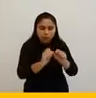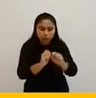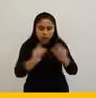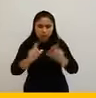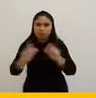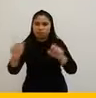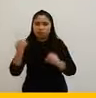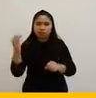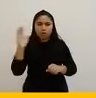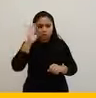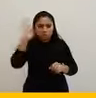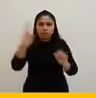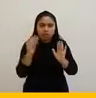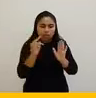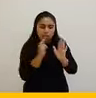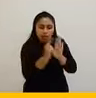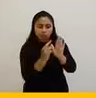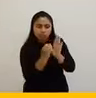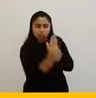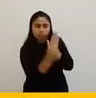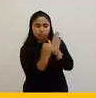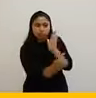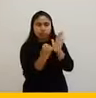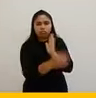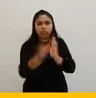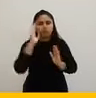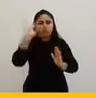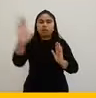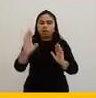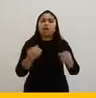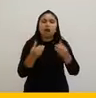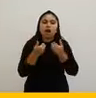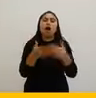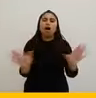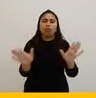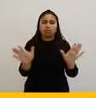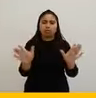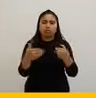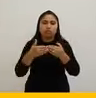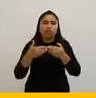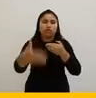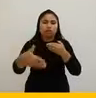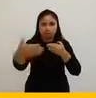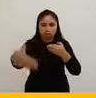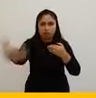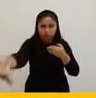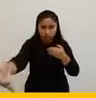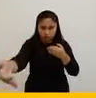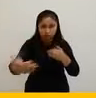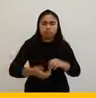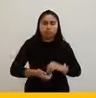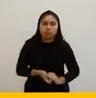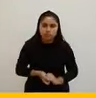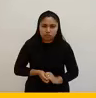importantes para cada atividade que será liberada de agora em diante.